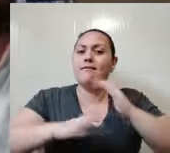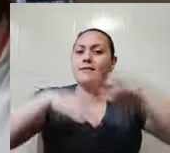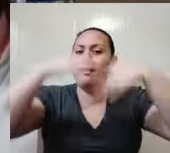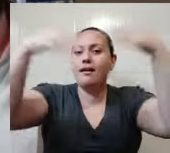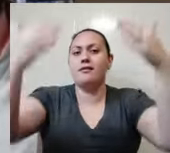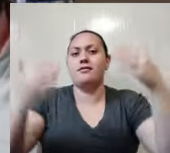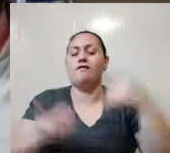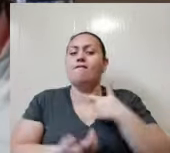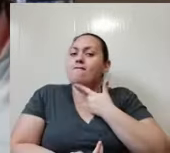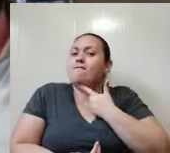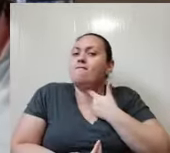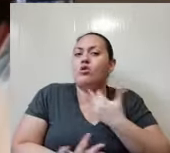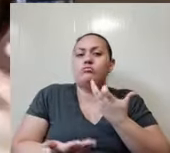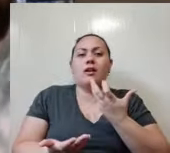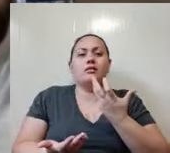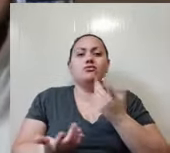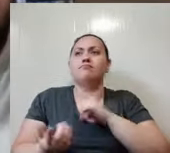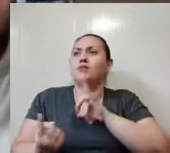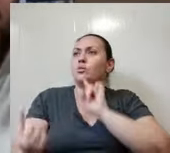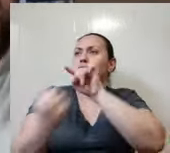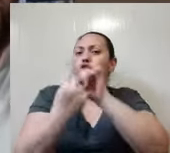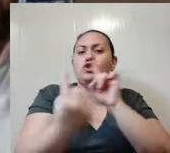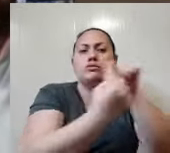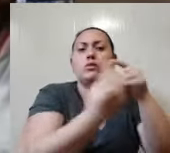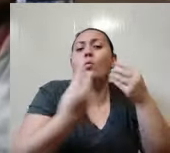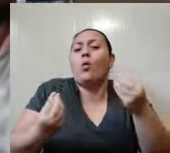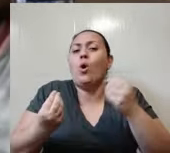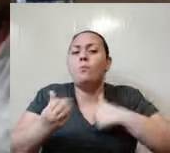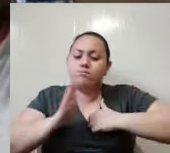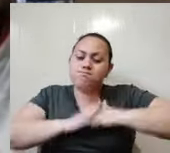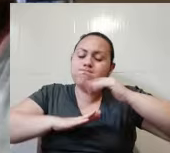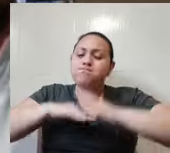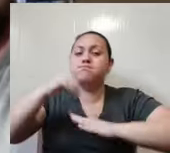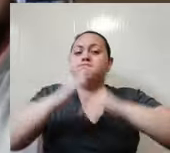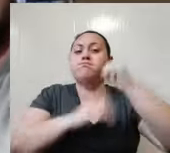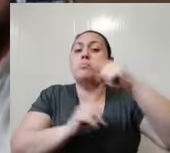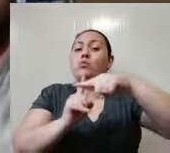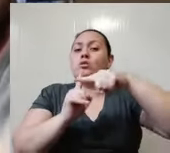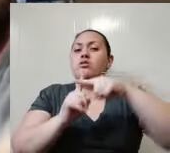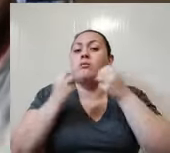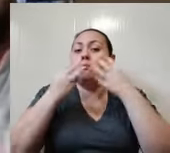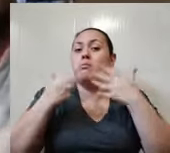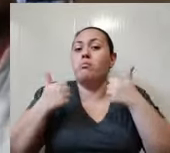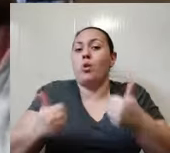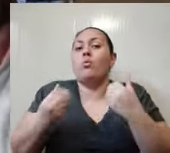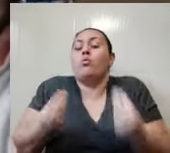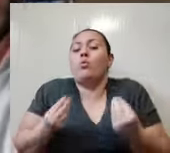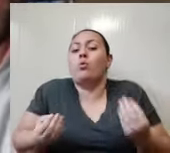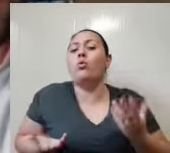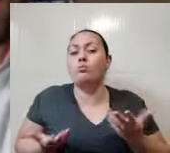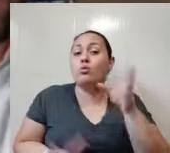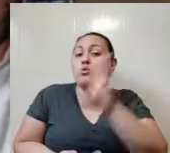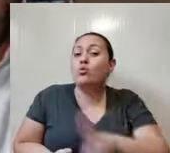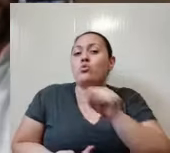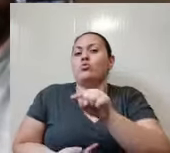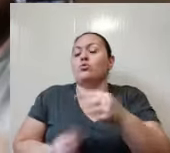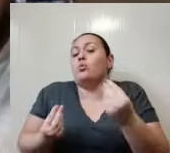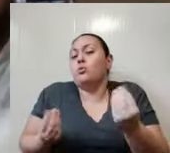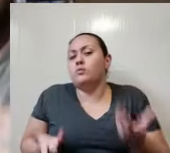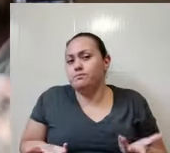fazer essa vontade de crescer ou essas metas que a gente tem de uma forma construtiva,